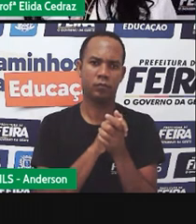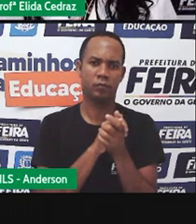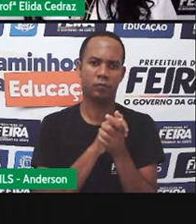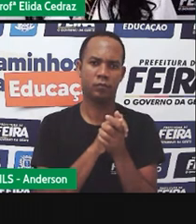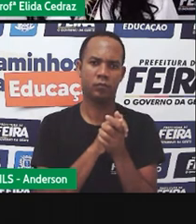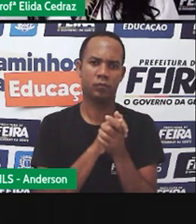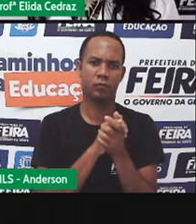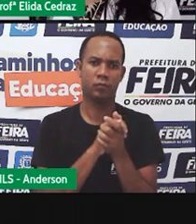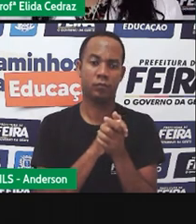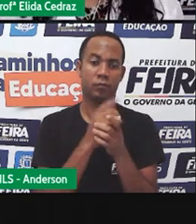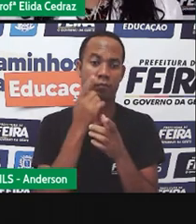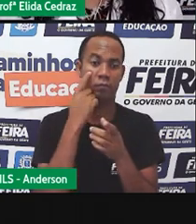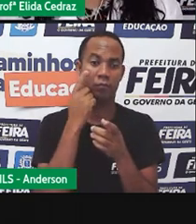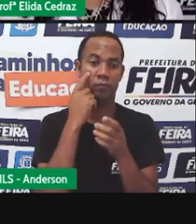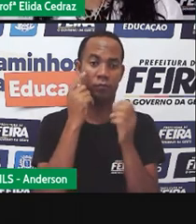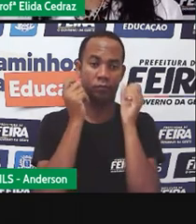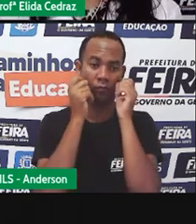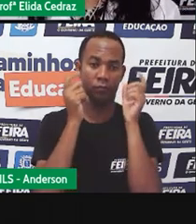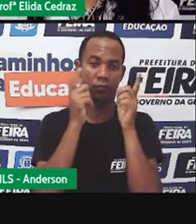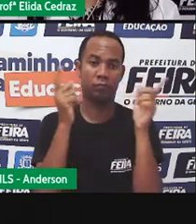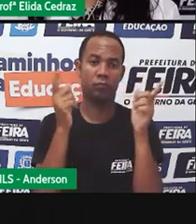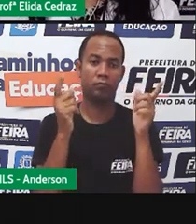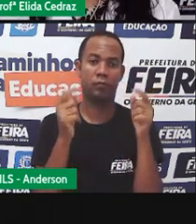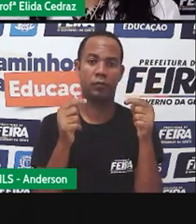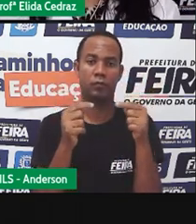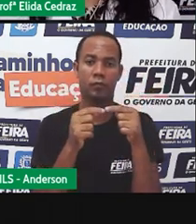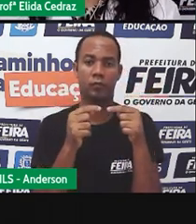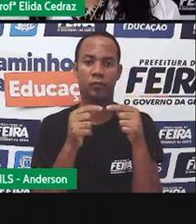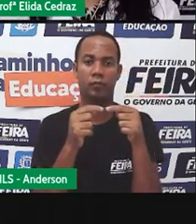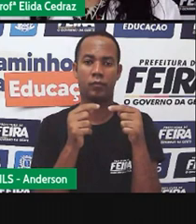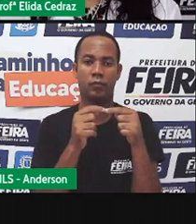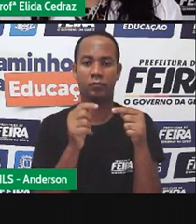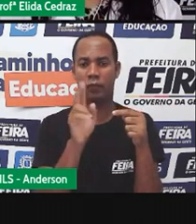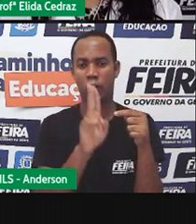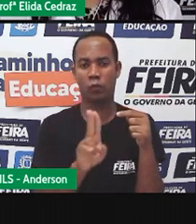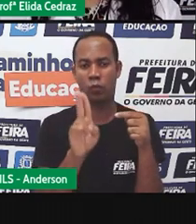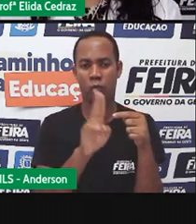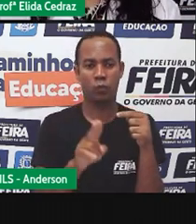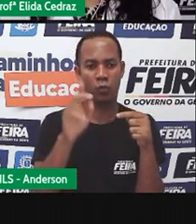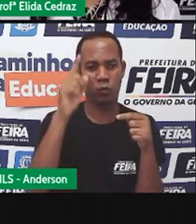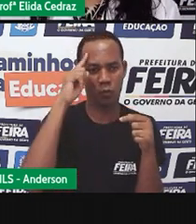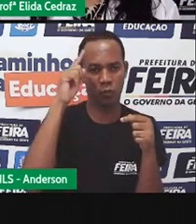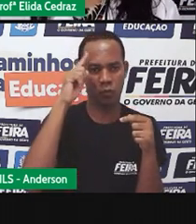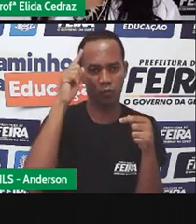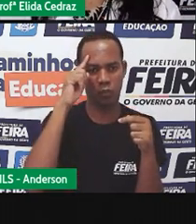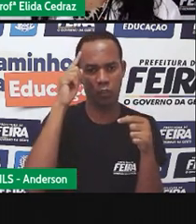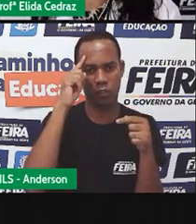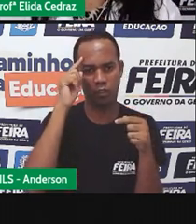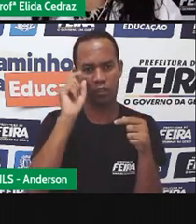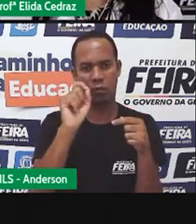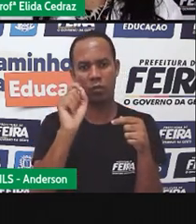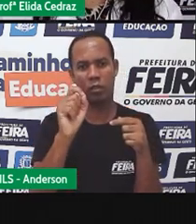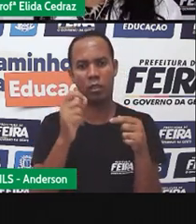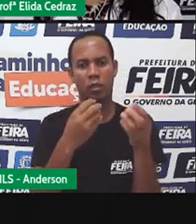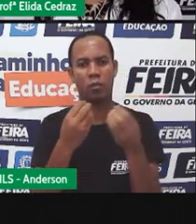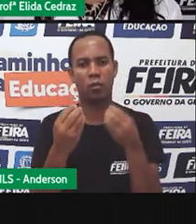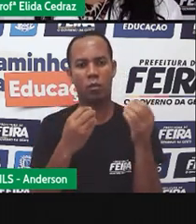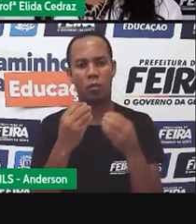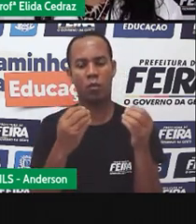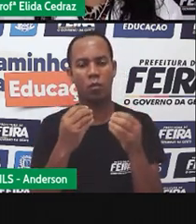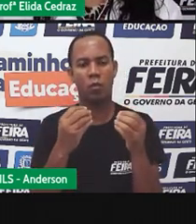Fique atento. Os objetos que utilizamos no dia a dia são feitos de materiais adequados à